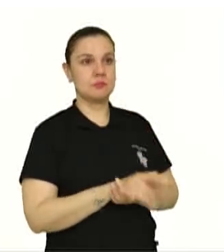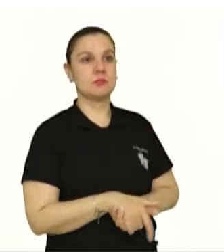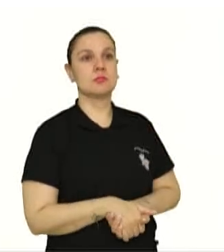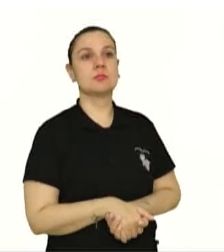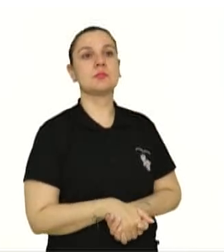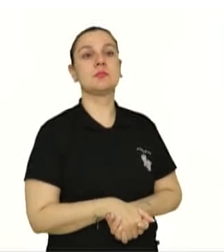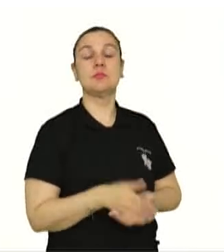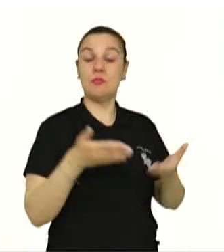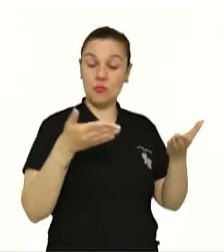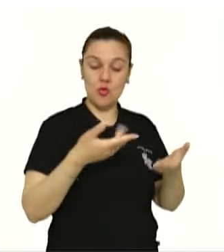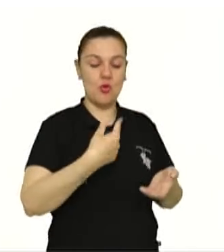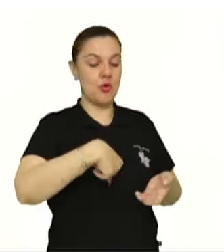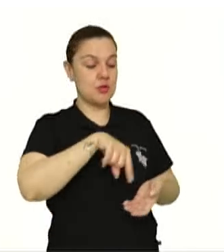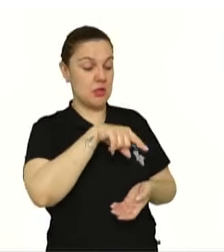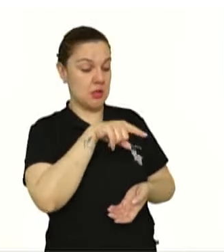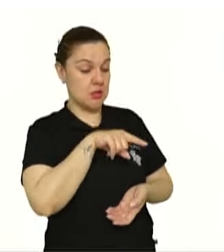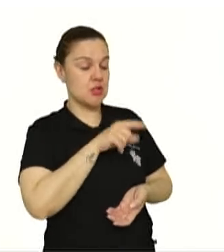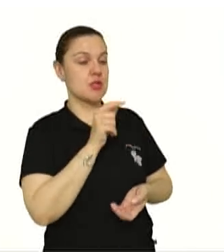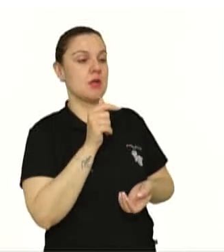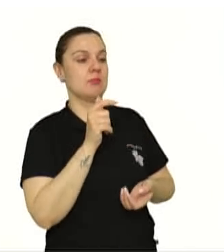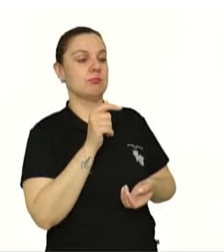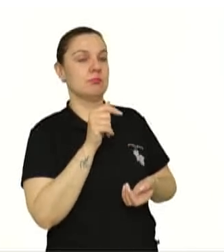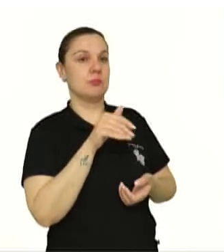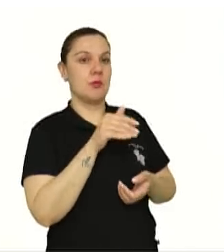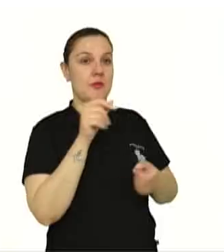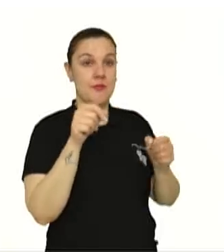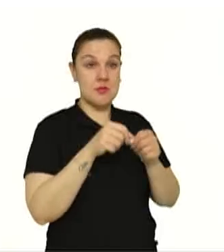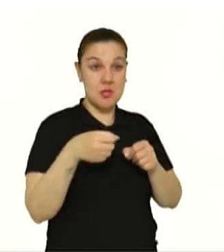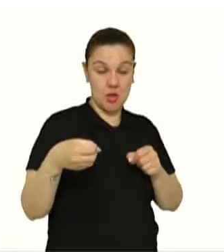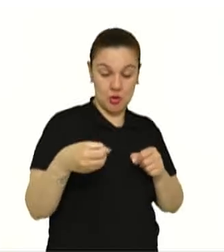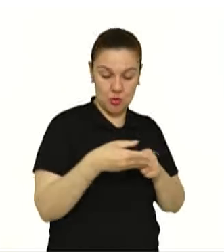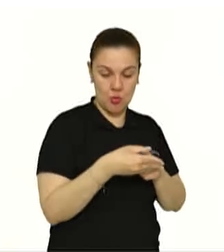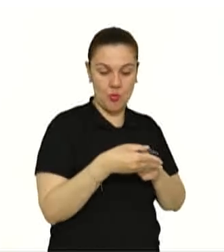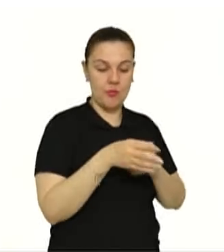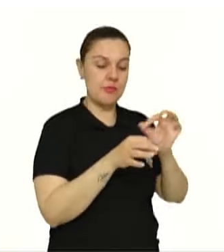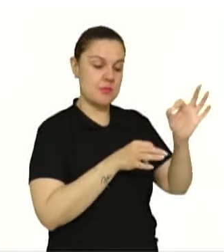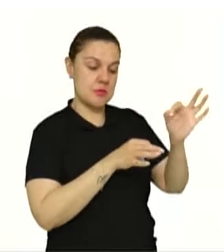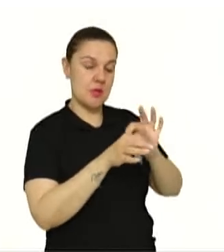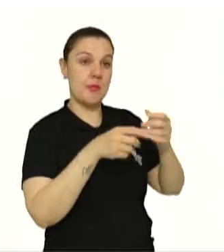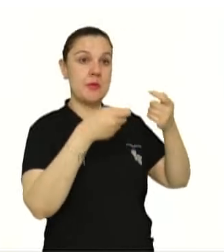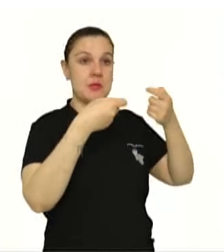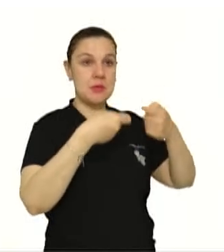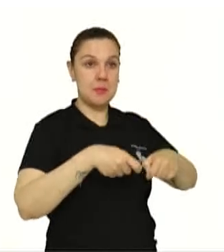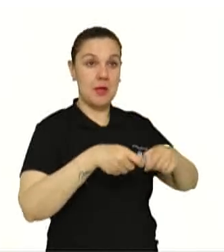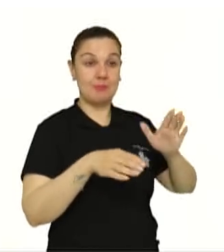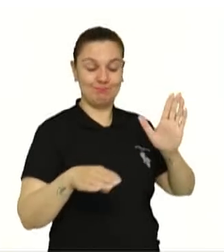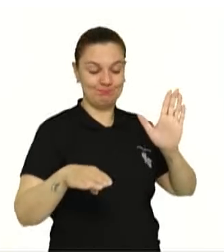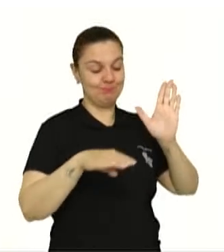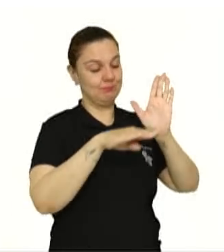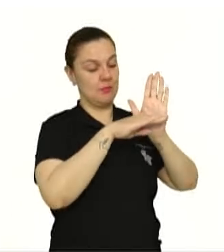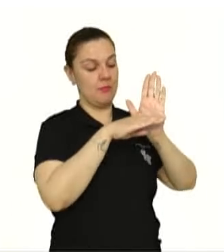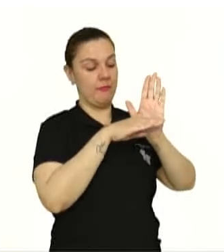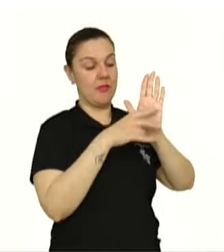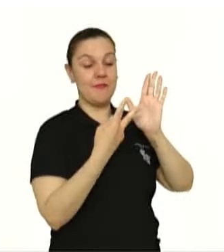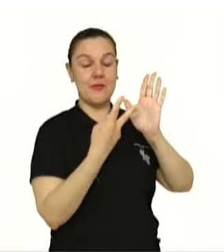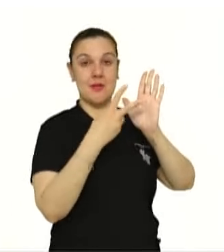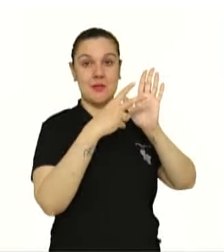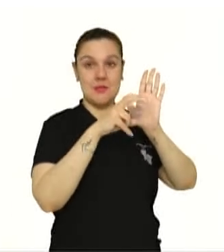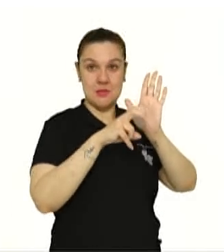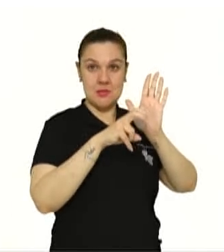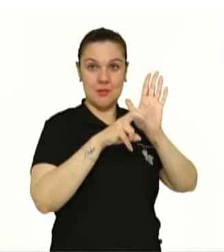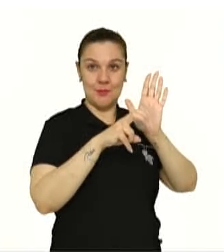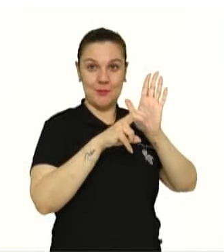dele, tá? Hoje, para nós acionarmos um novo sistema, nós teríamos que chegar a 25%